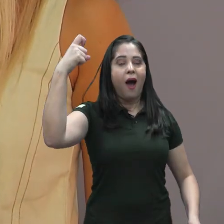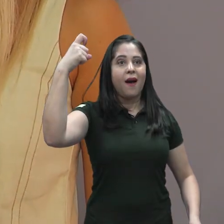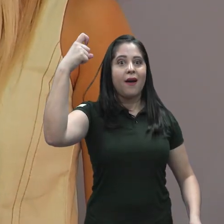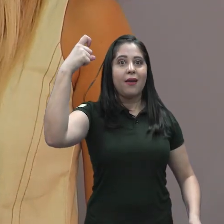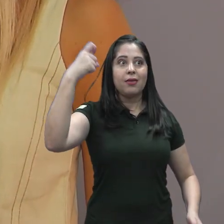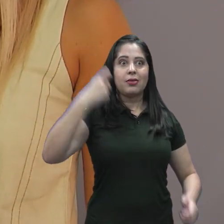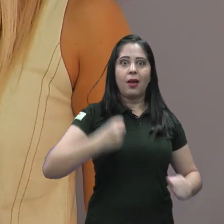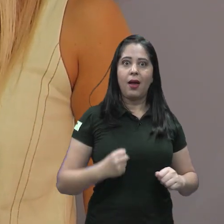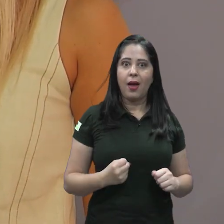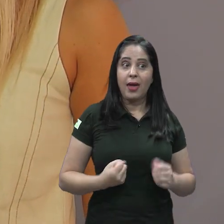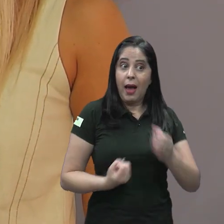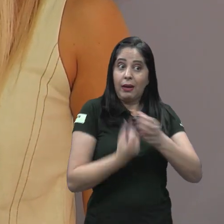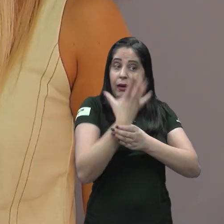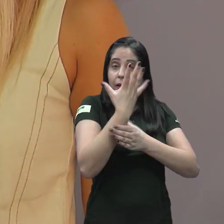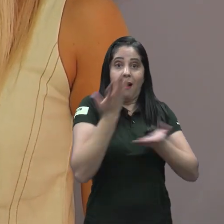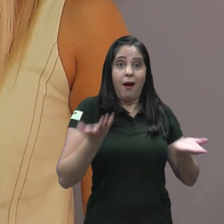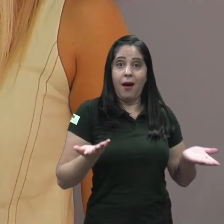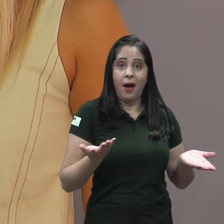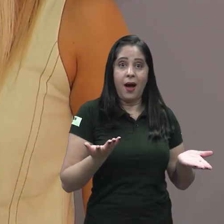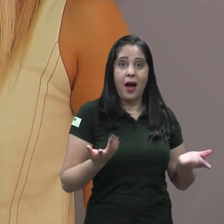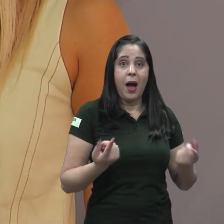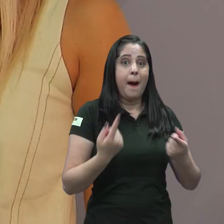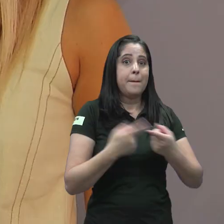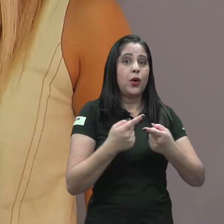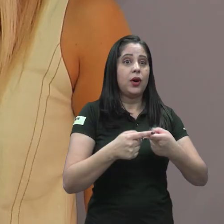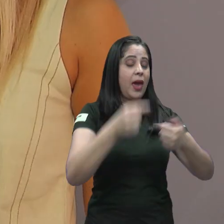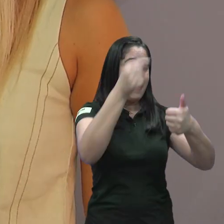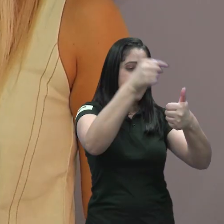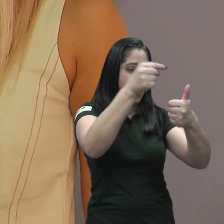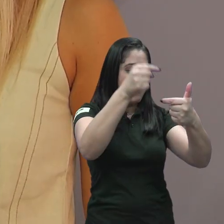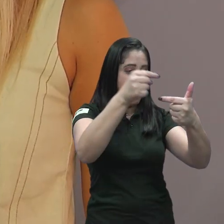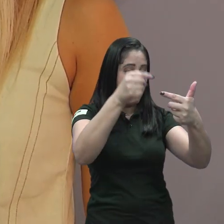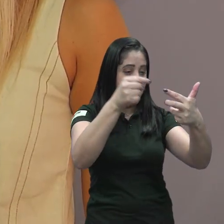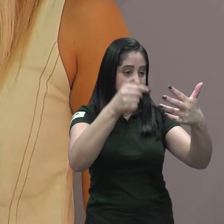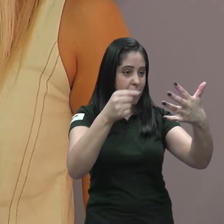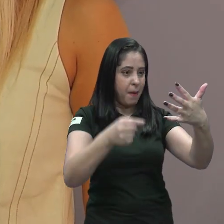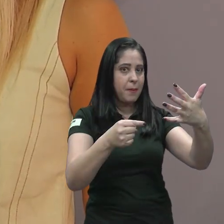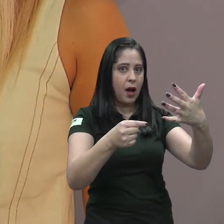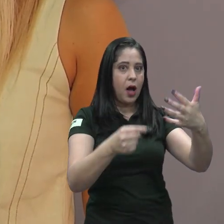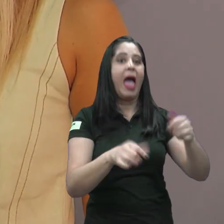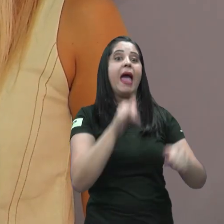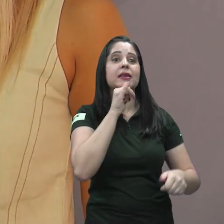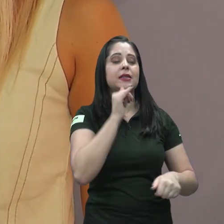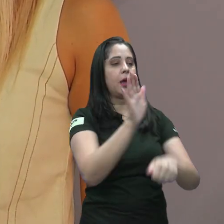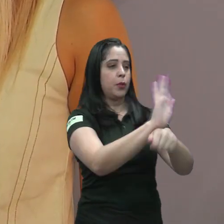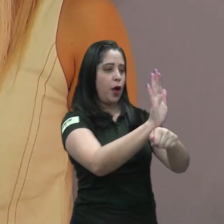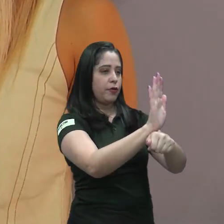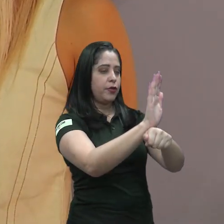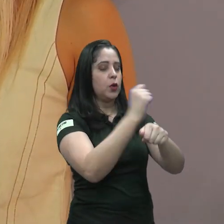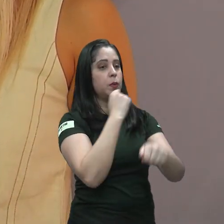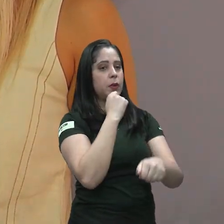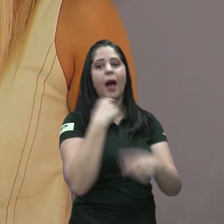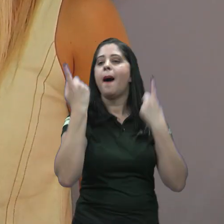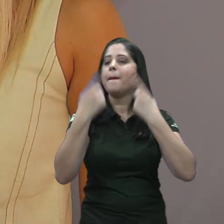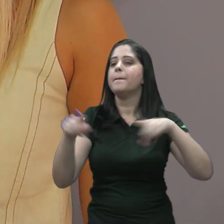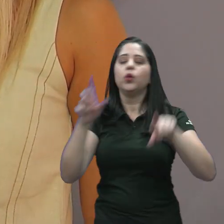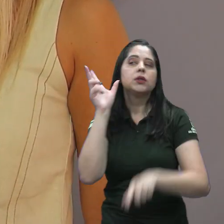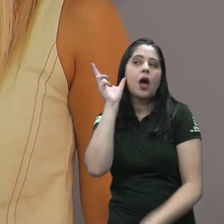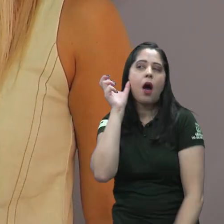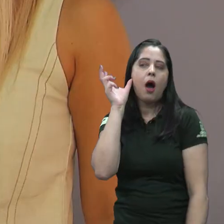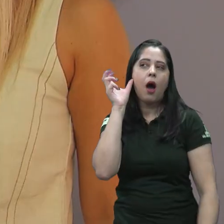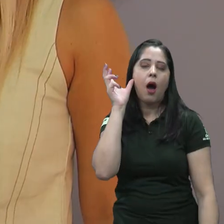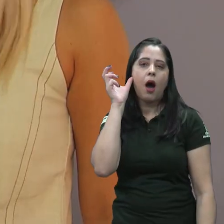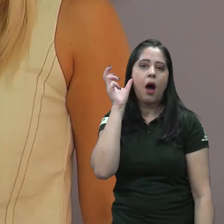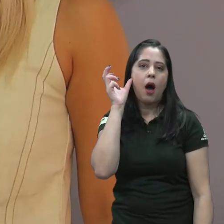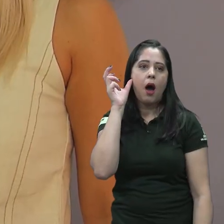nossa criatividade, porque é um compilado de construção. Então, você assistiu um filme um dia, ouviu a música um outro